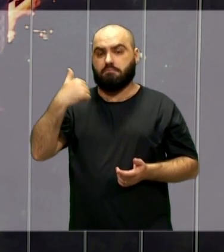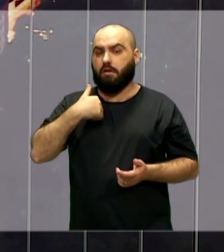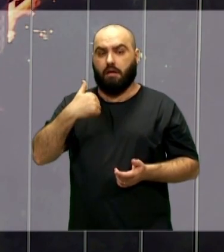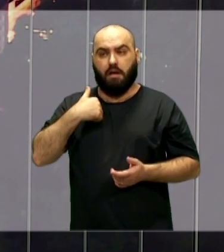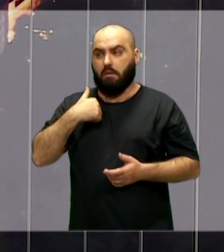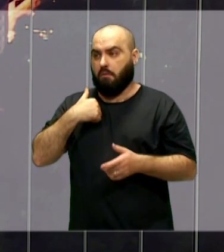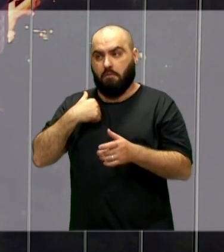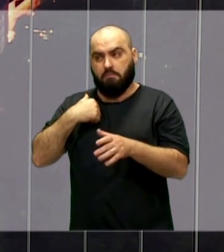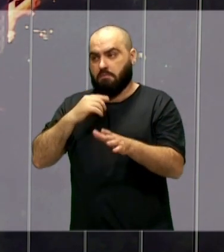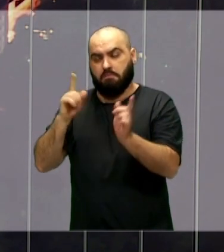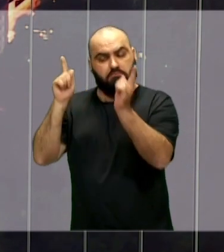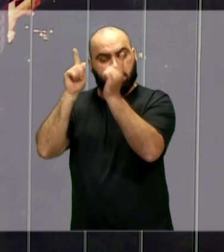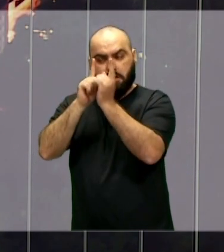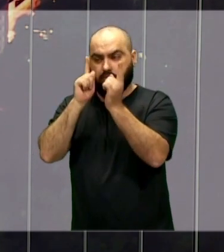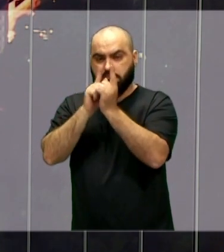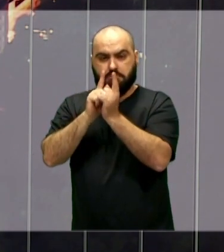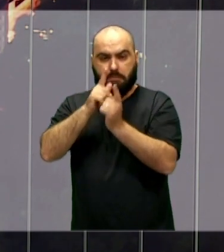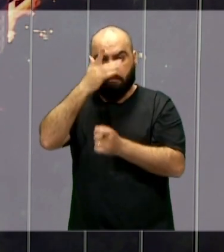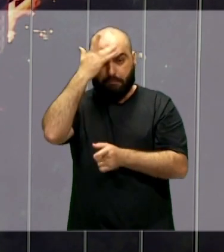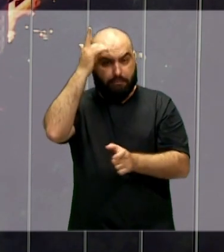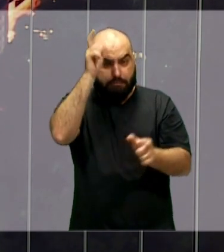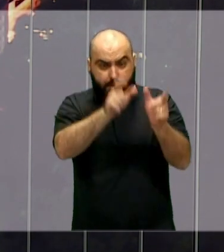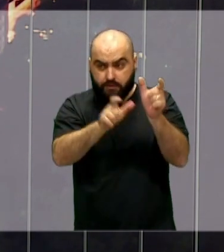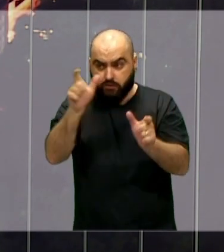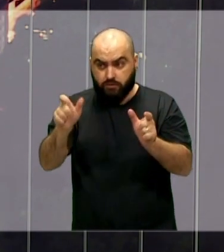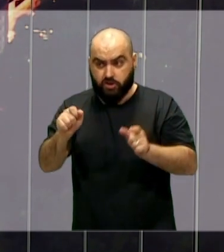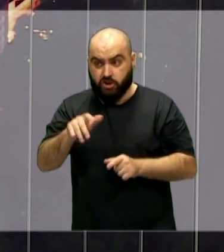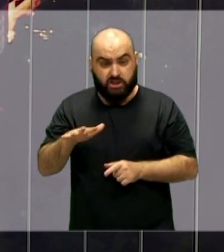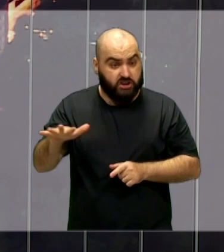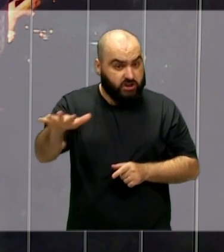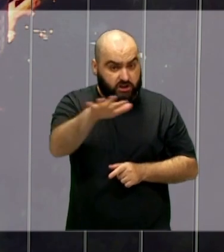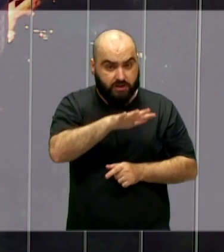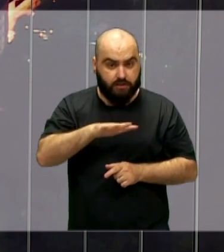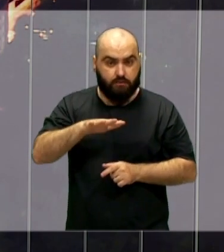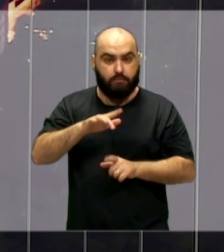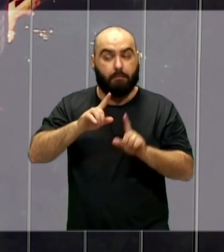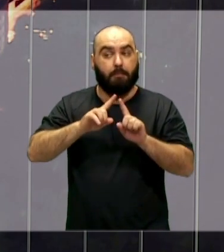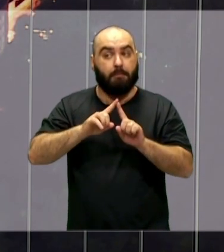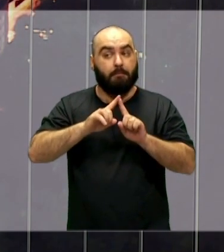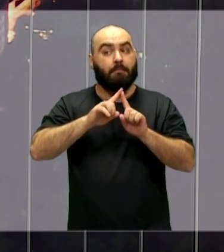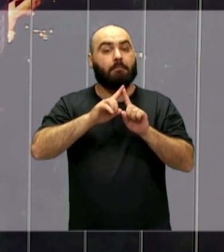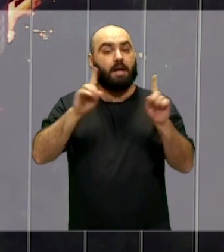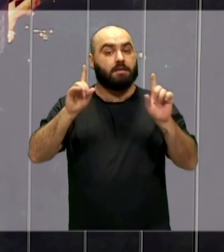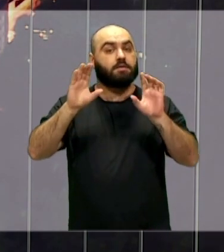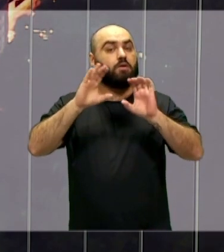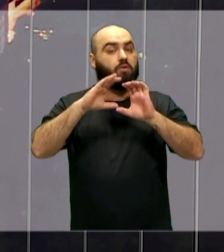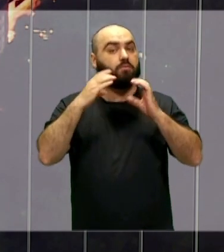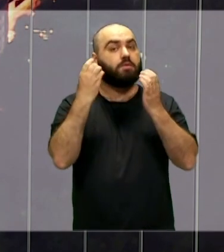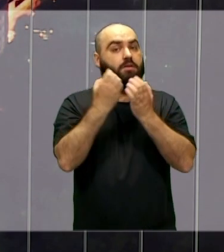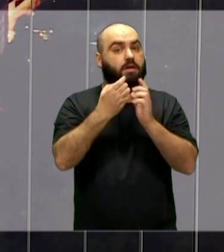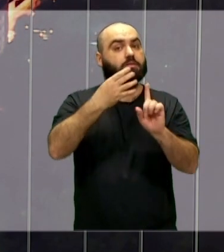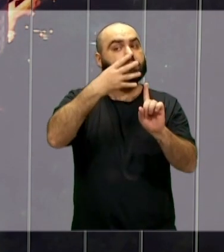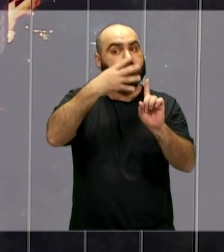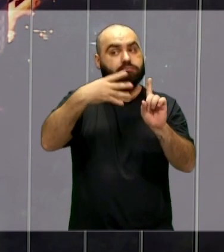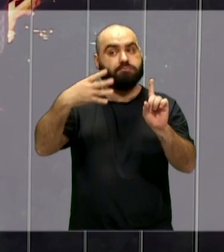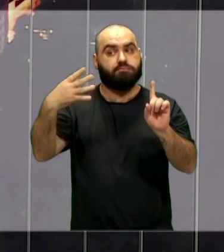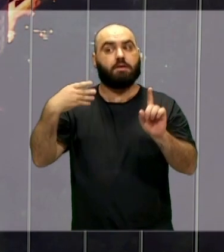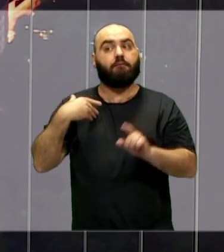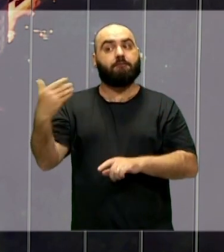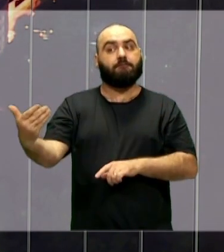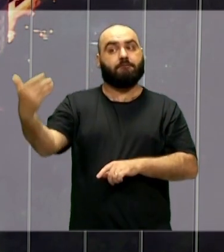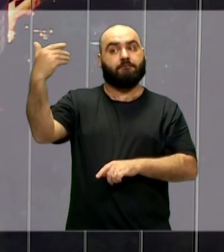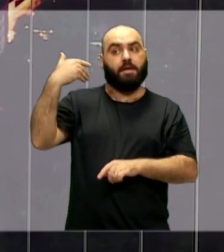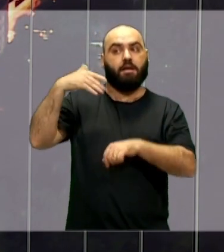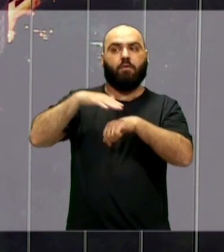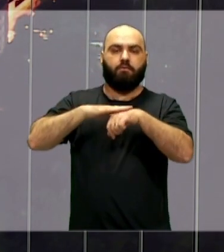generalista, foi atendimento para pessoas no geral. Mas quem mais me procura é a comunidade LGBT e são